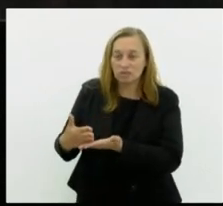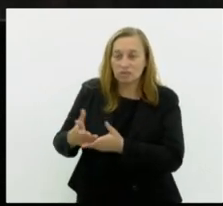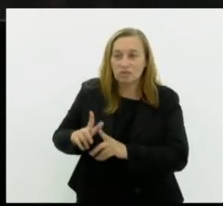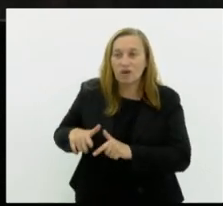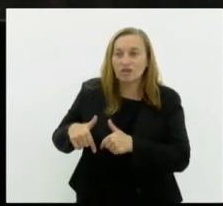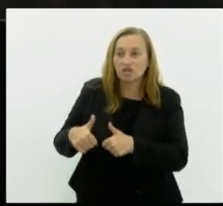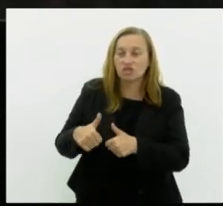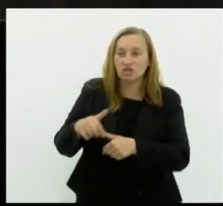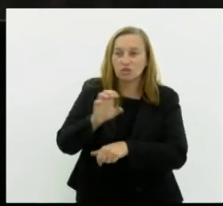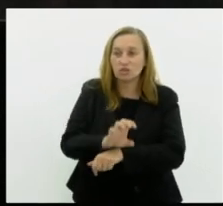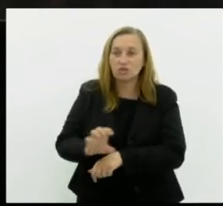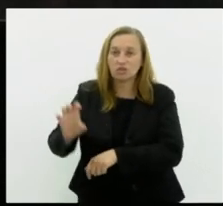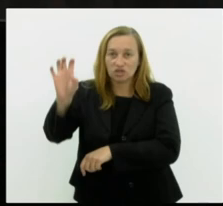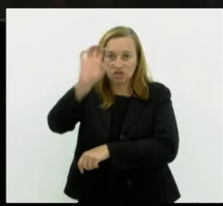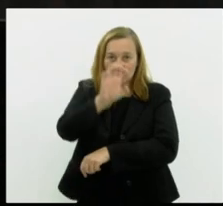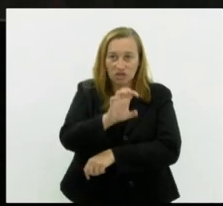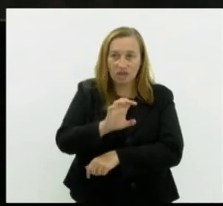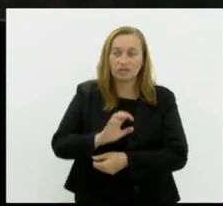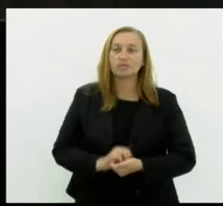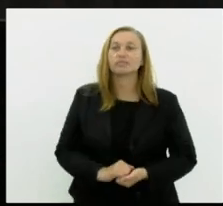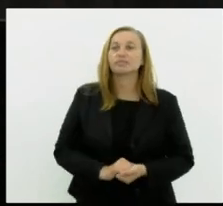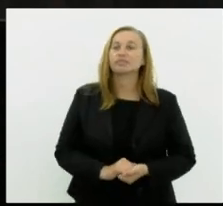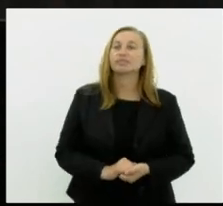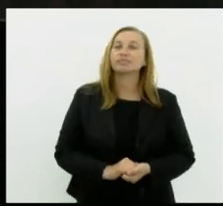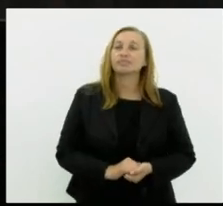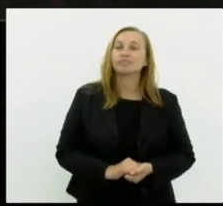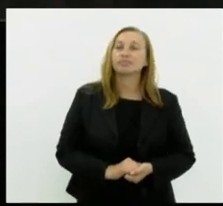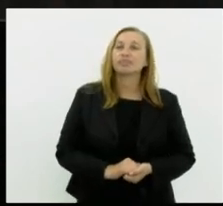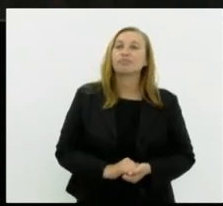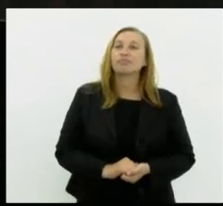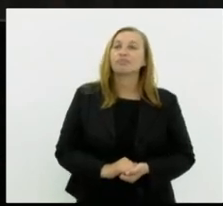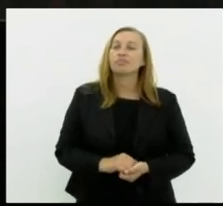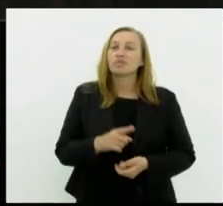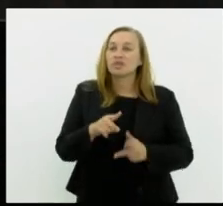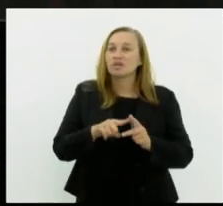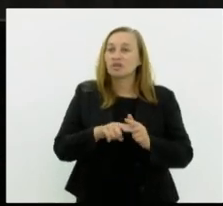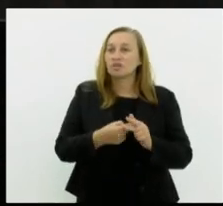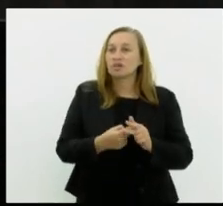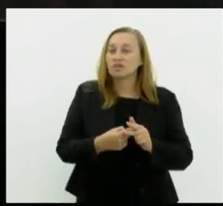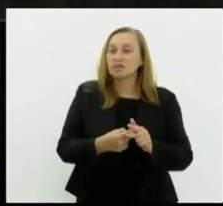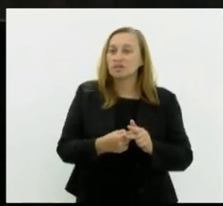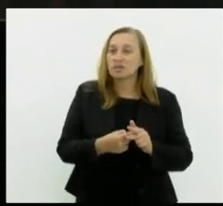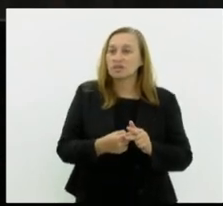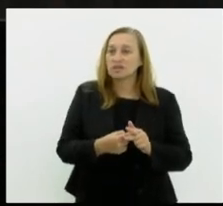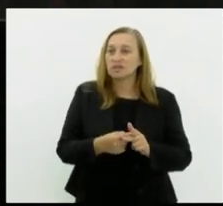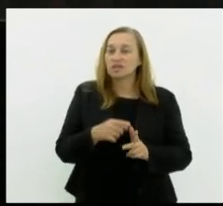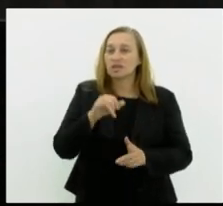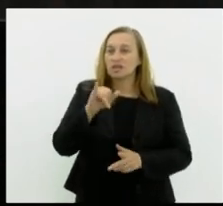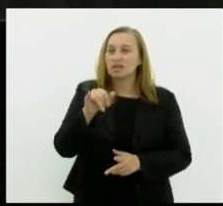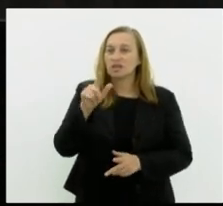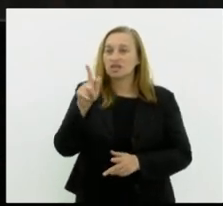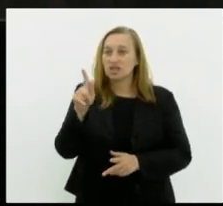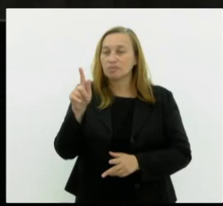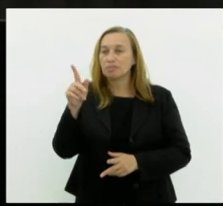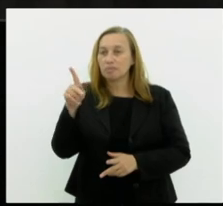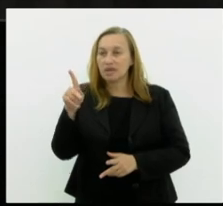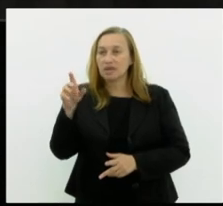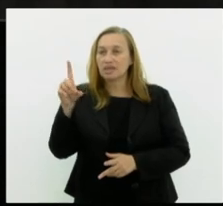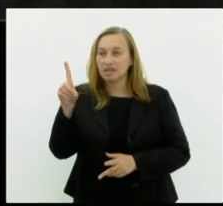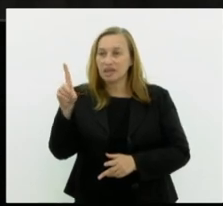de forma mais contundente, você fazia a correção monetária pelo IGPDI